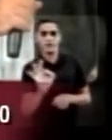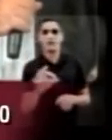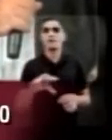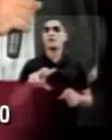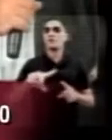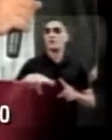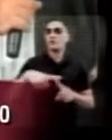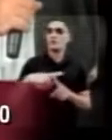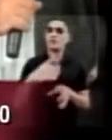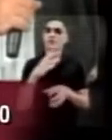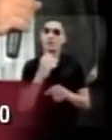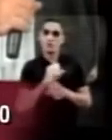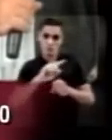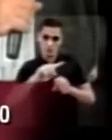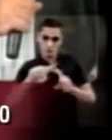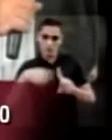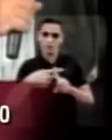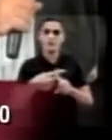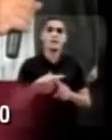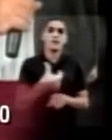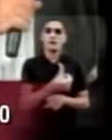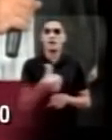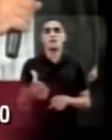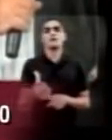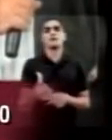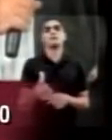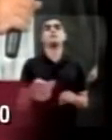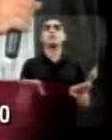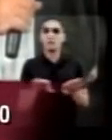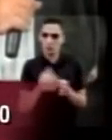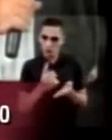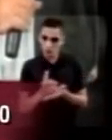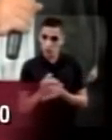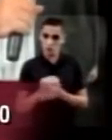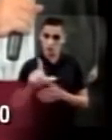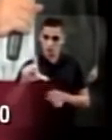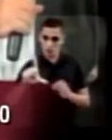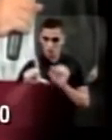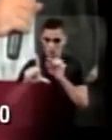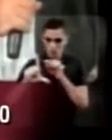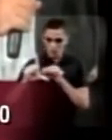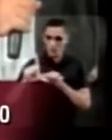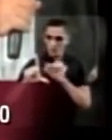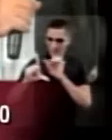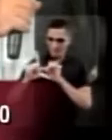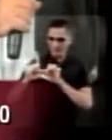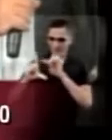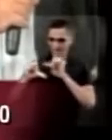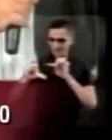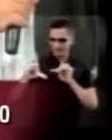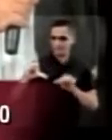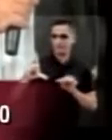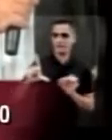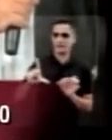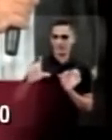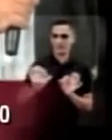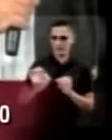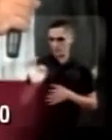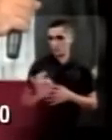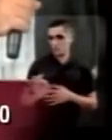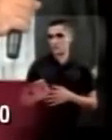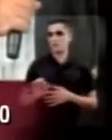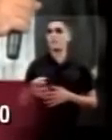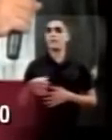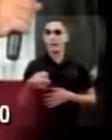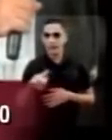que ficaria também abaixo da média da semana anterior. Então, nós estamos sempre com uma tendência